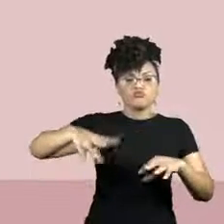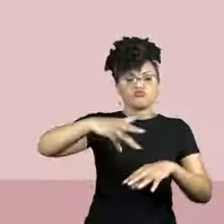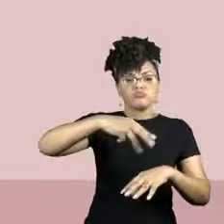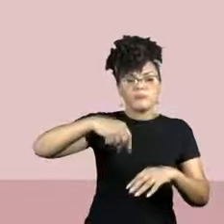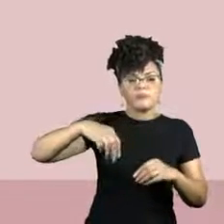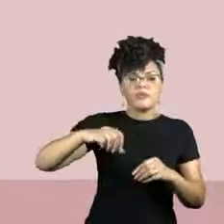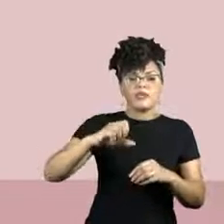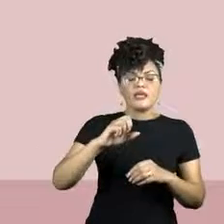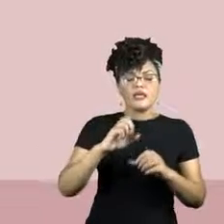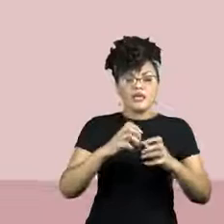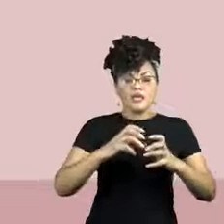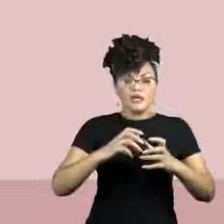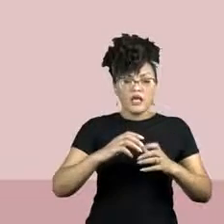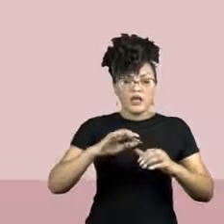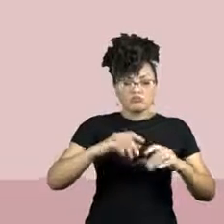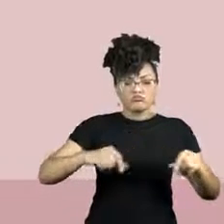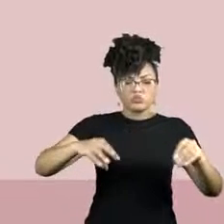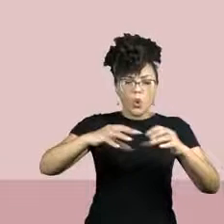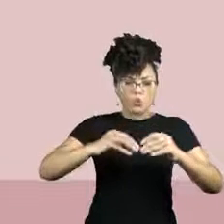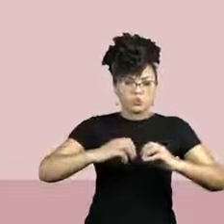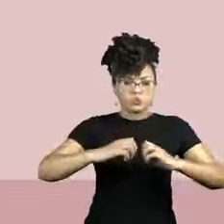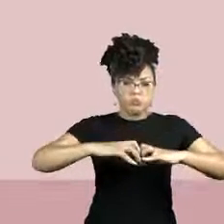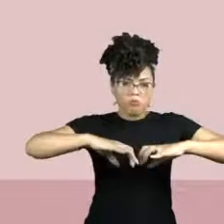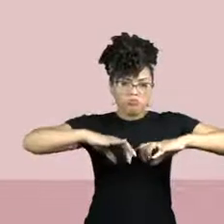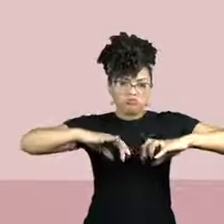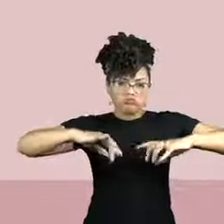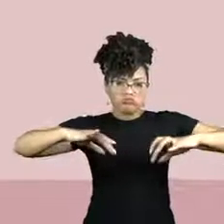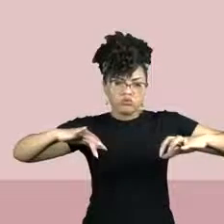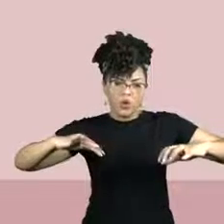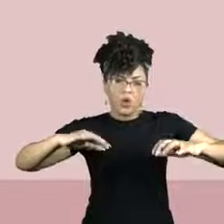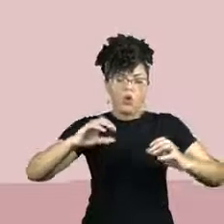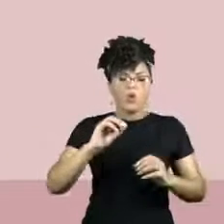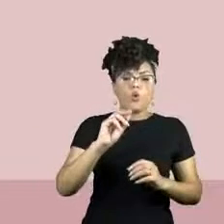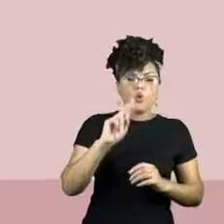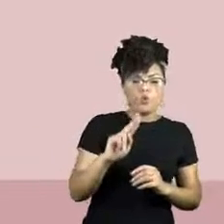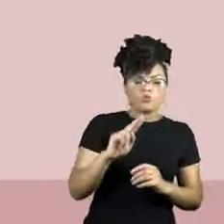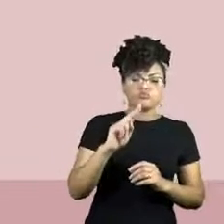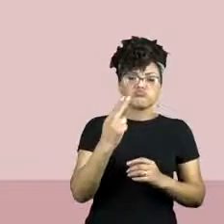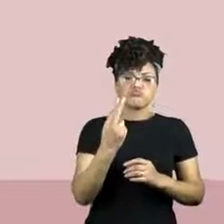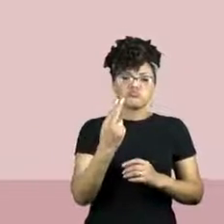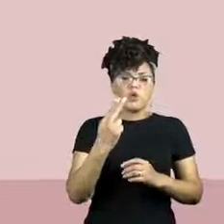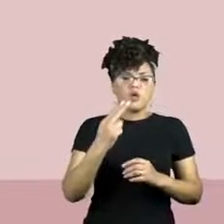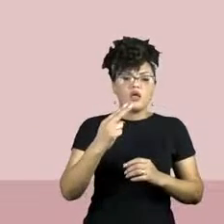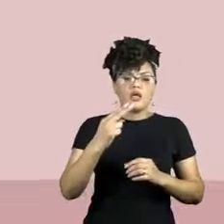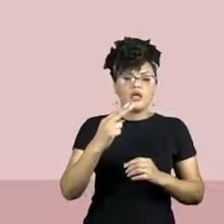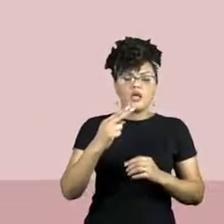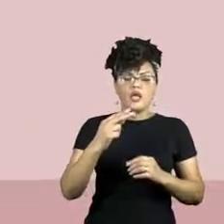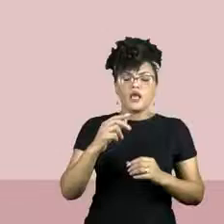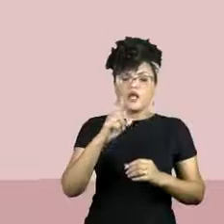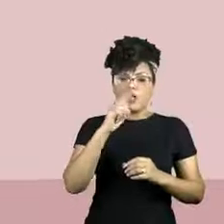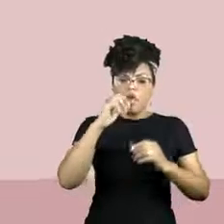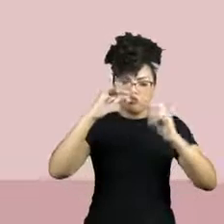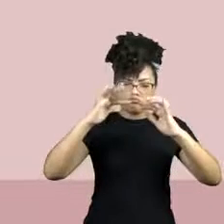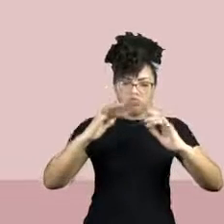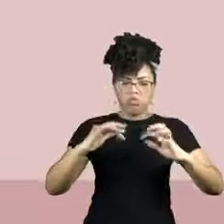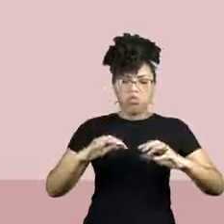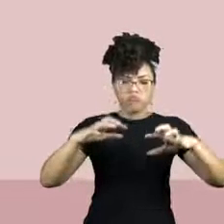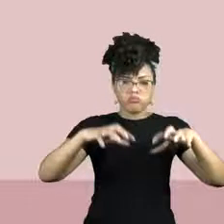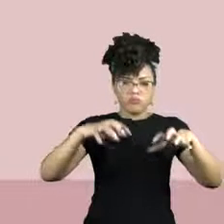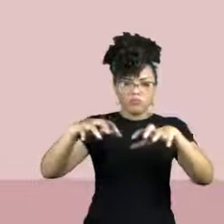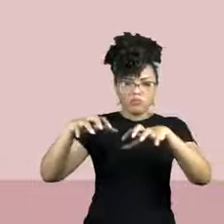por exemplo? São situações onde a alteração do volume do solo vai ocasionar, e muitas